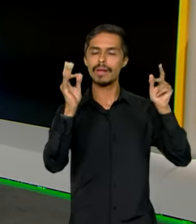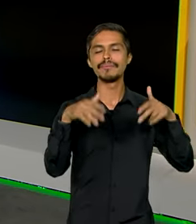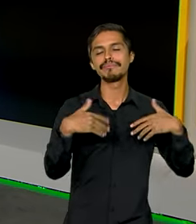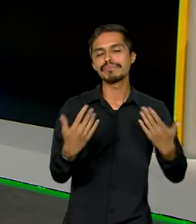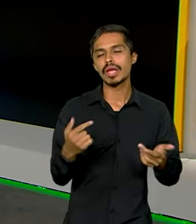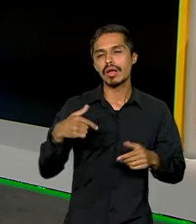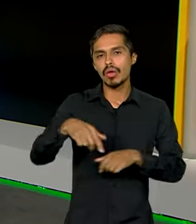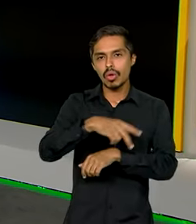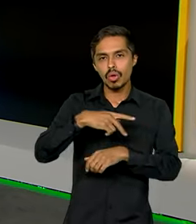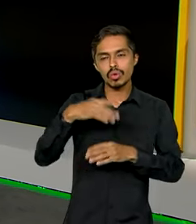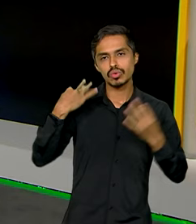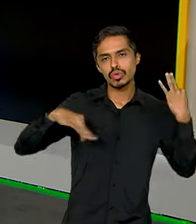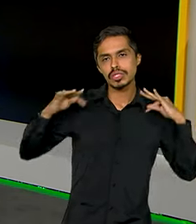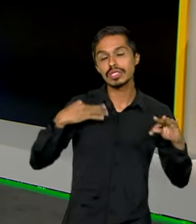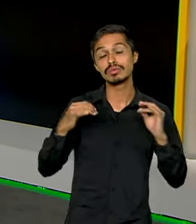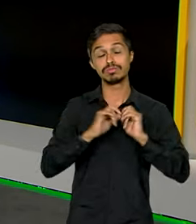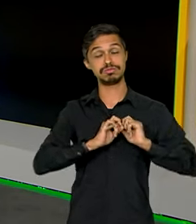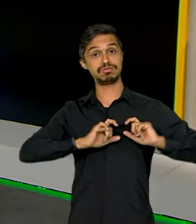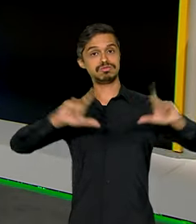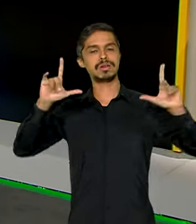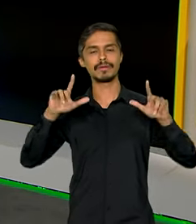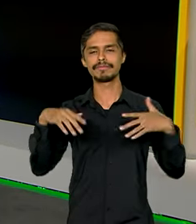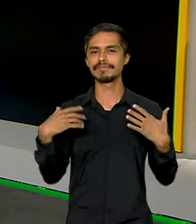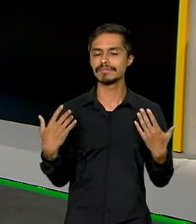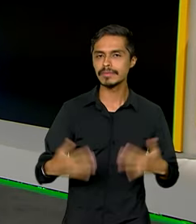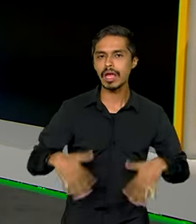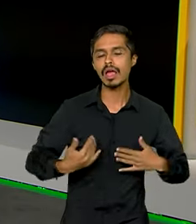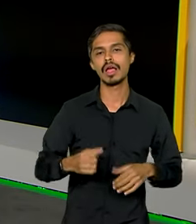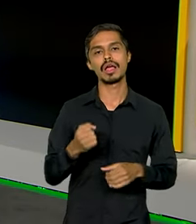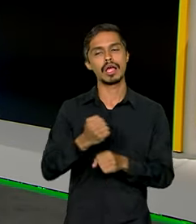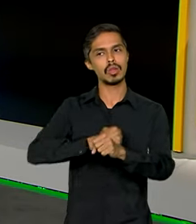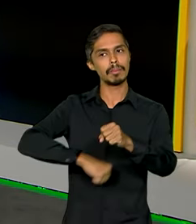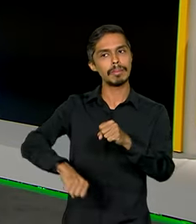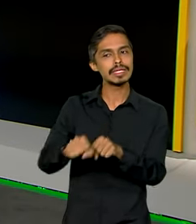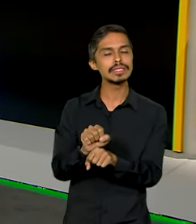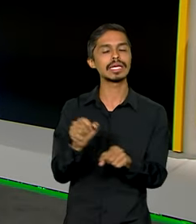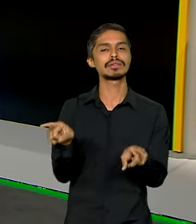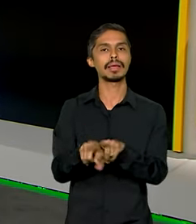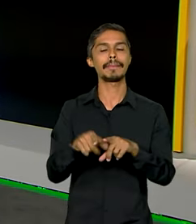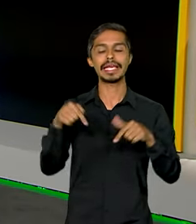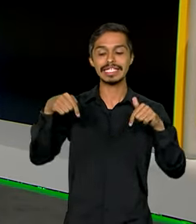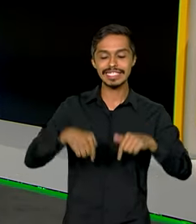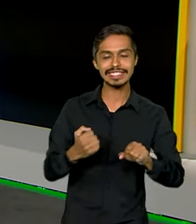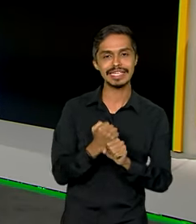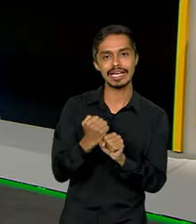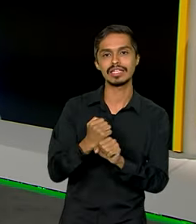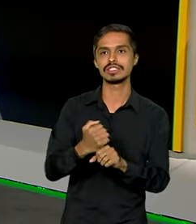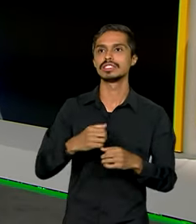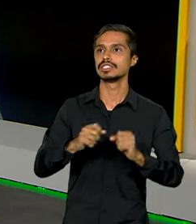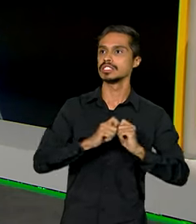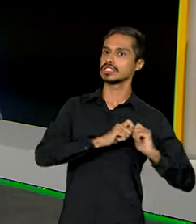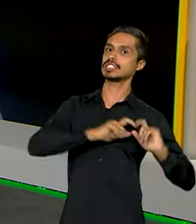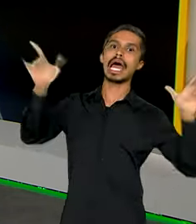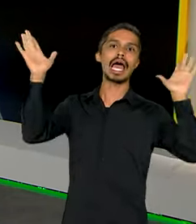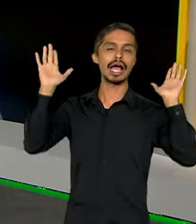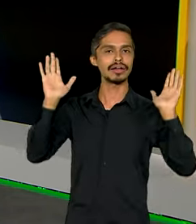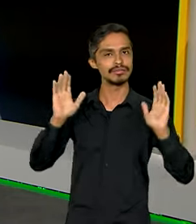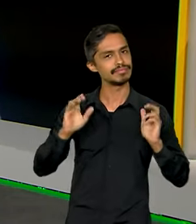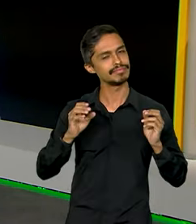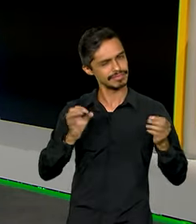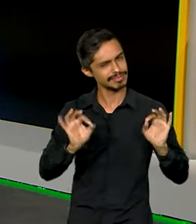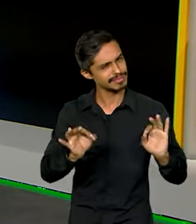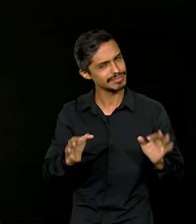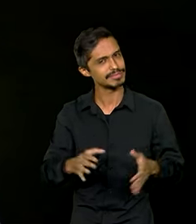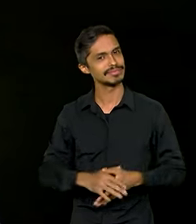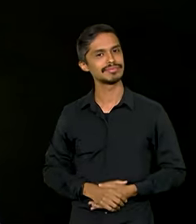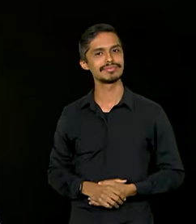aqui no Brasil cresceu bastante no ano passado, agora, nessa época de carnaval, então a expectativa é de aumentar mais ainda, não é?